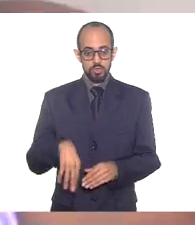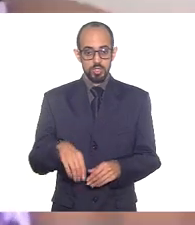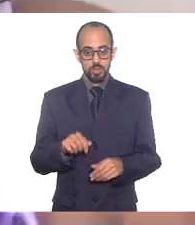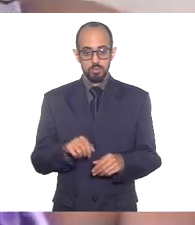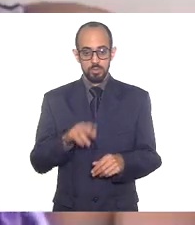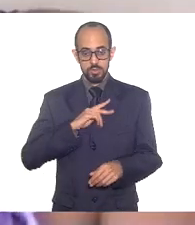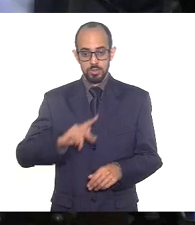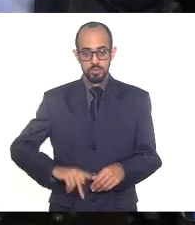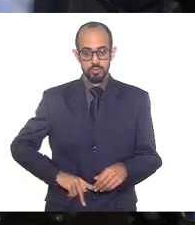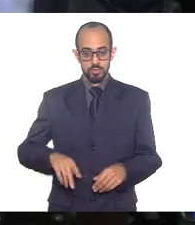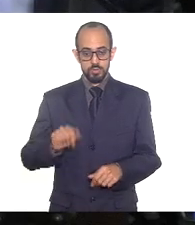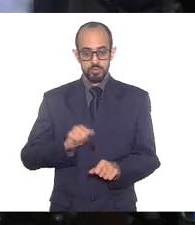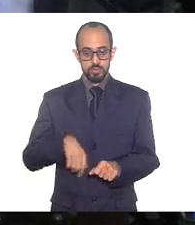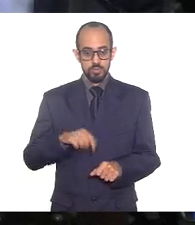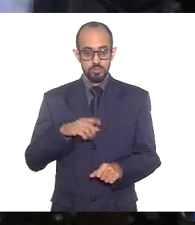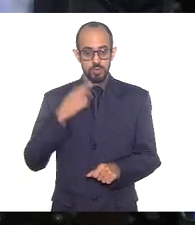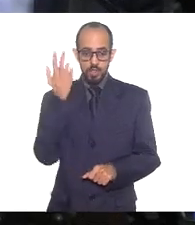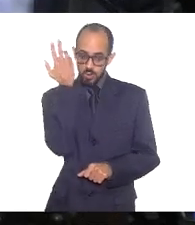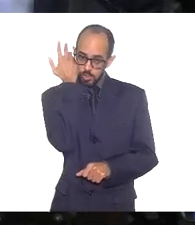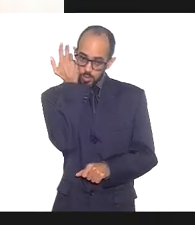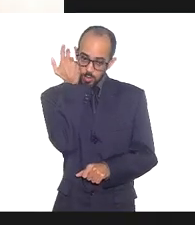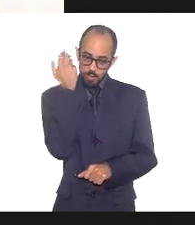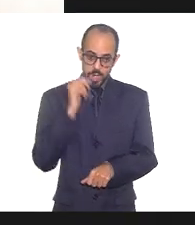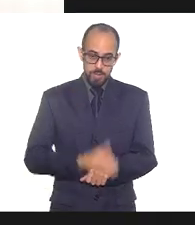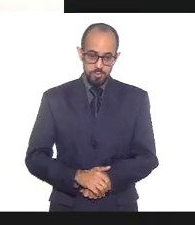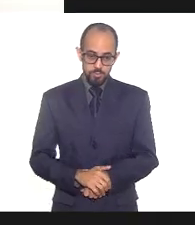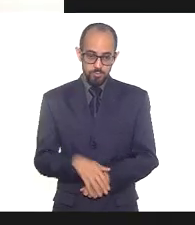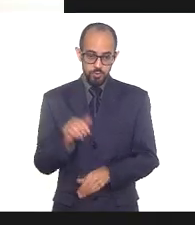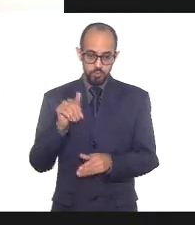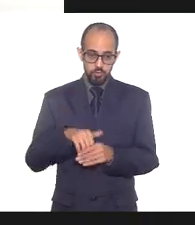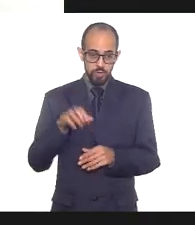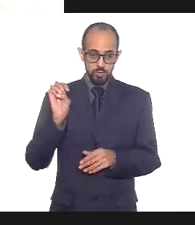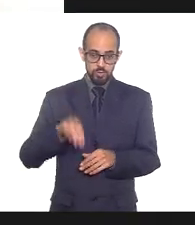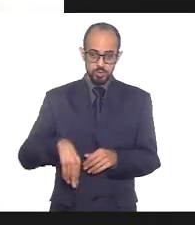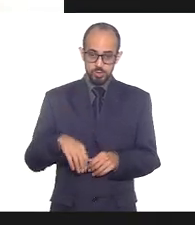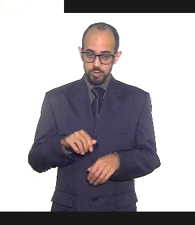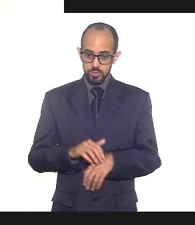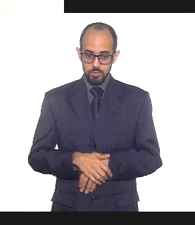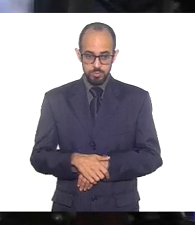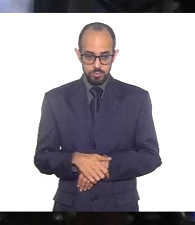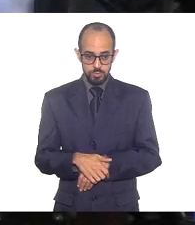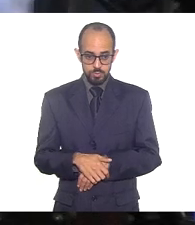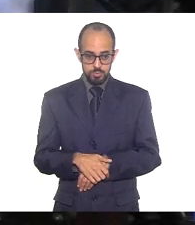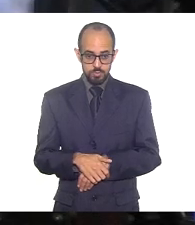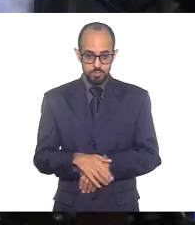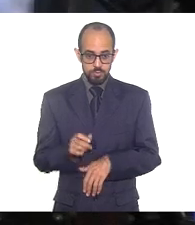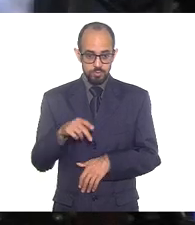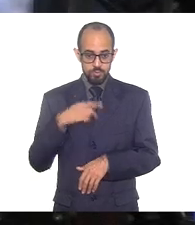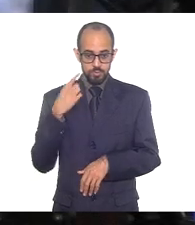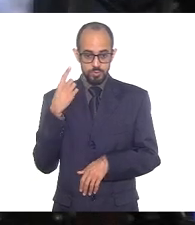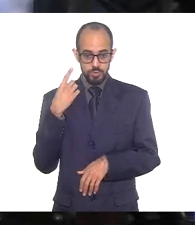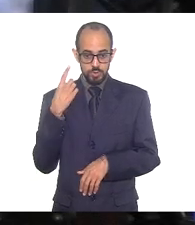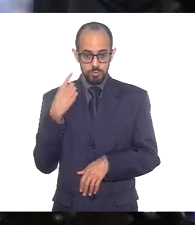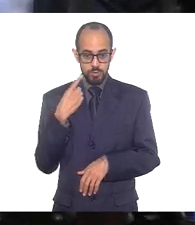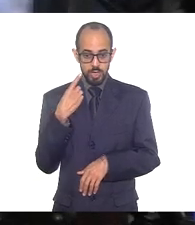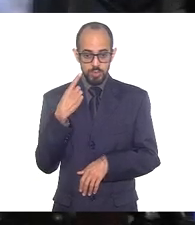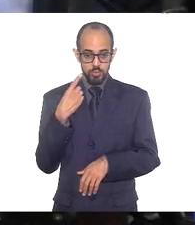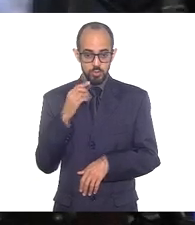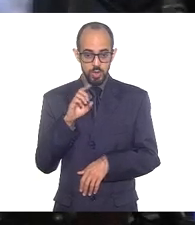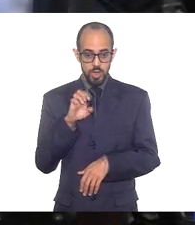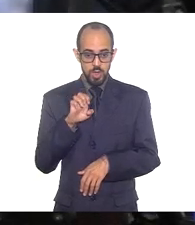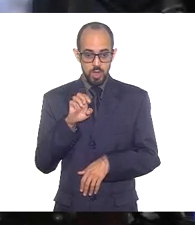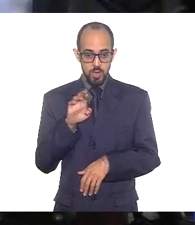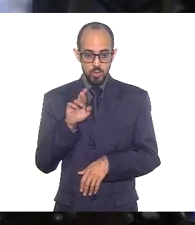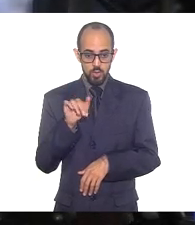Presidente Deputado Eliomar coelho é tô sempre mexe Deputado Eurico Júnior